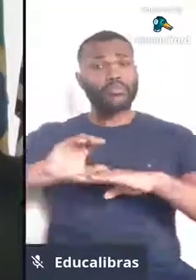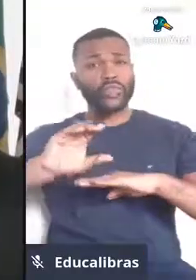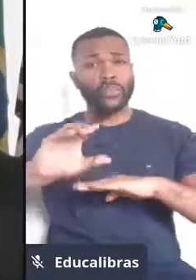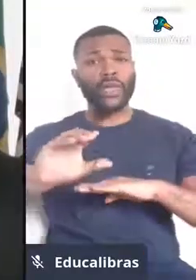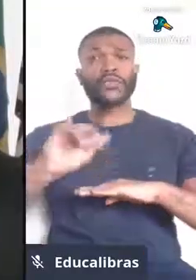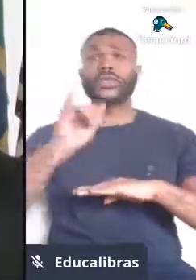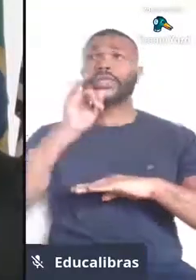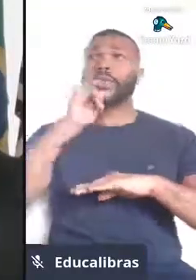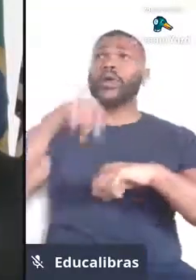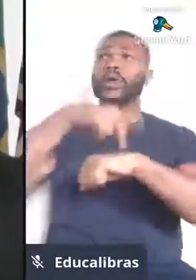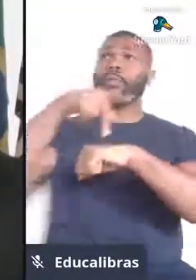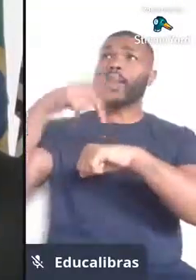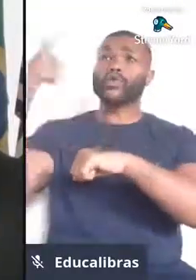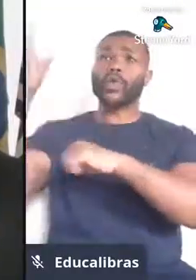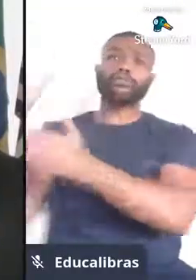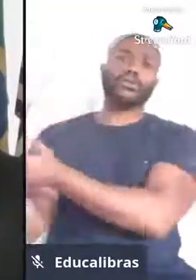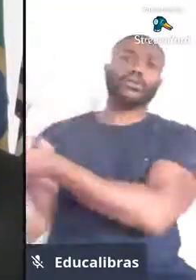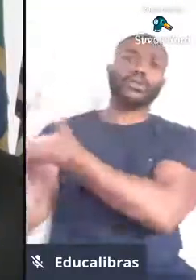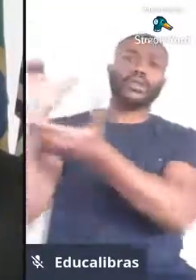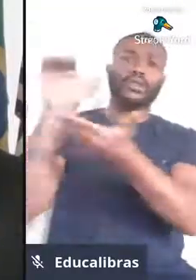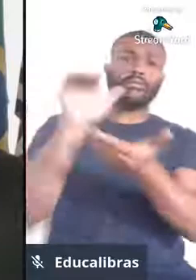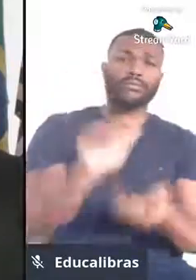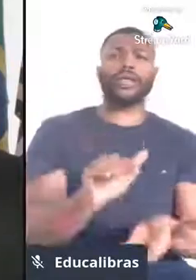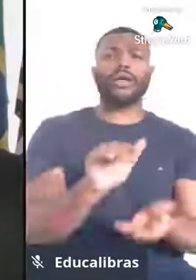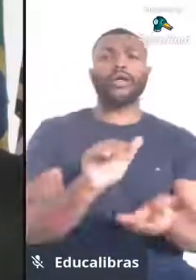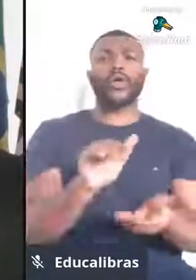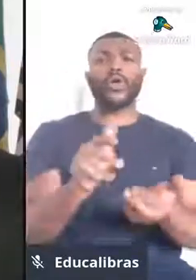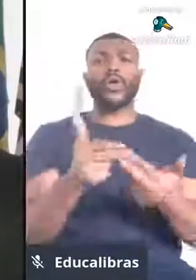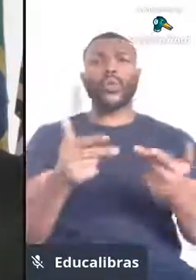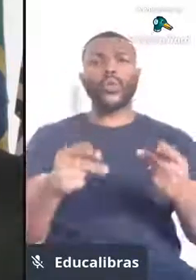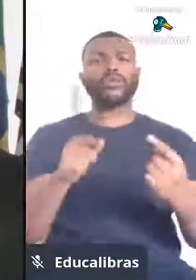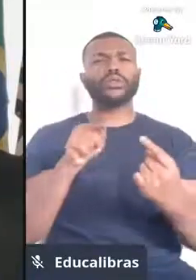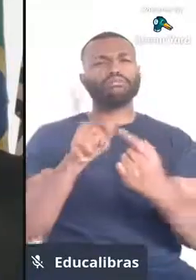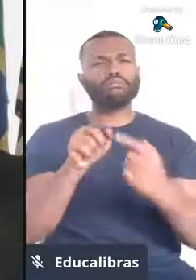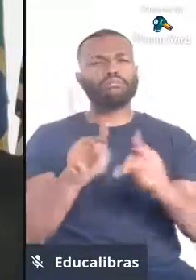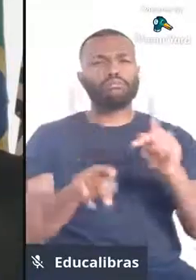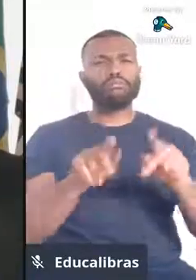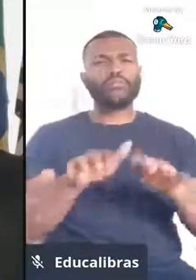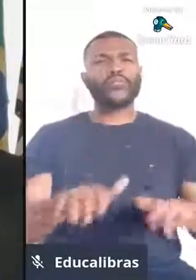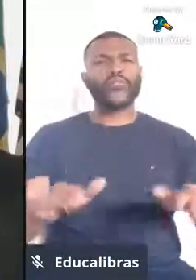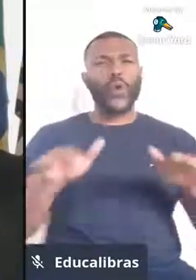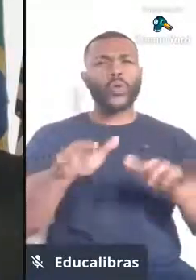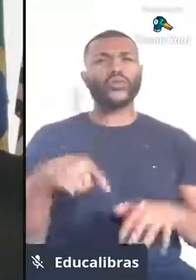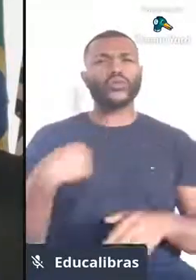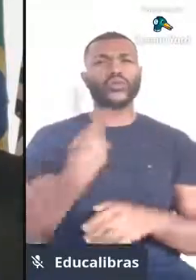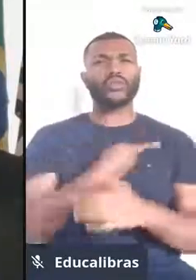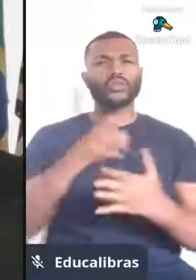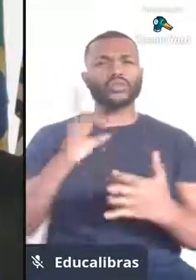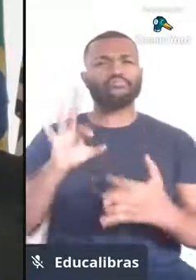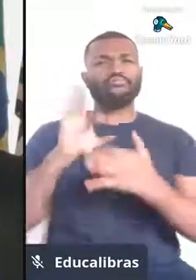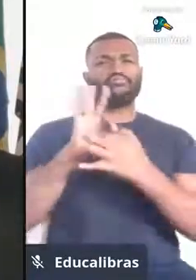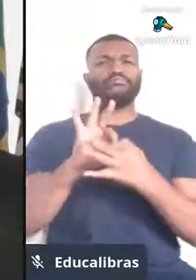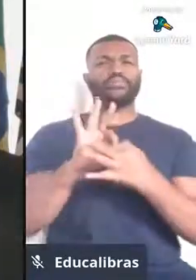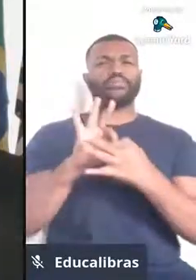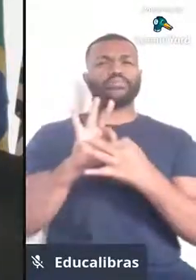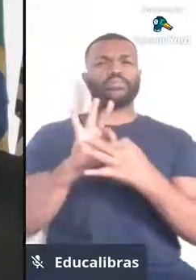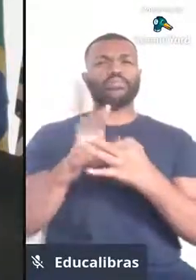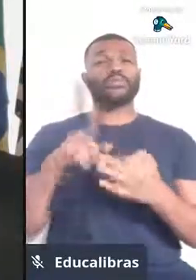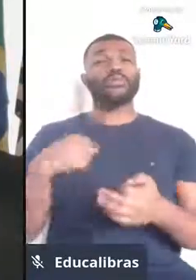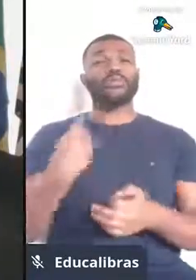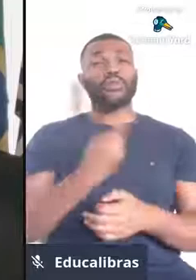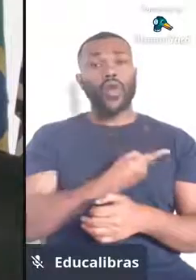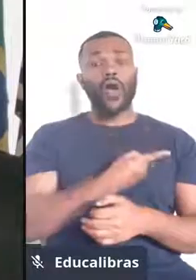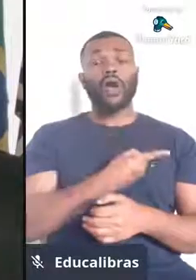doações, enfim, para situações da população. Então, a gente está muito integrado, a gente tem tentado